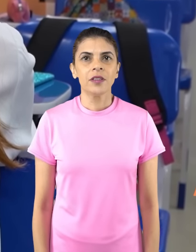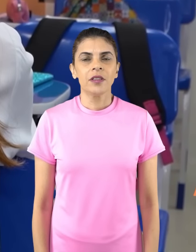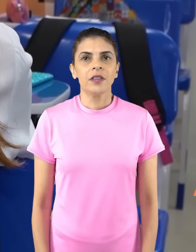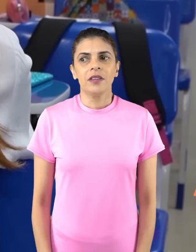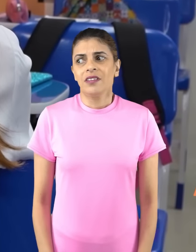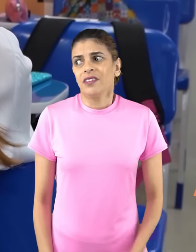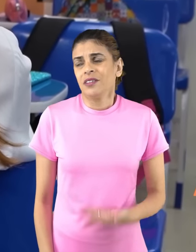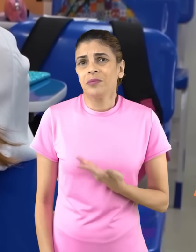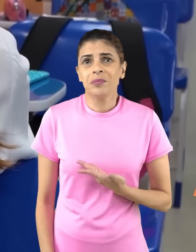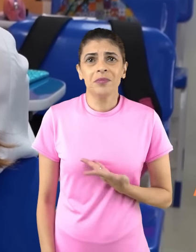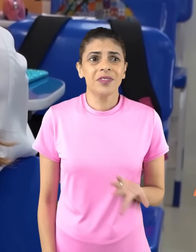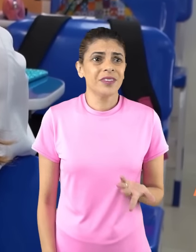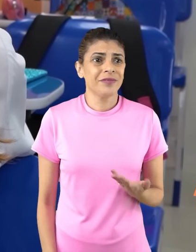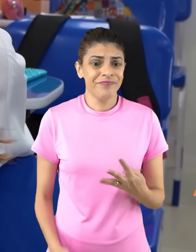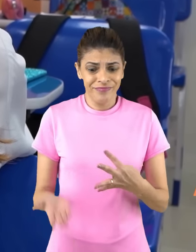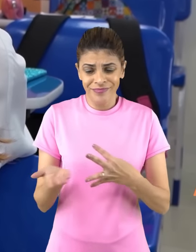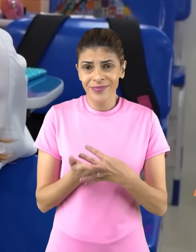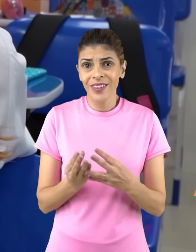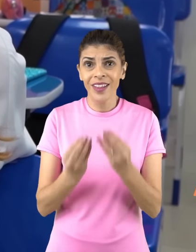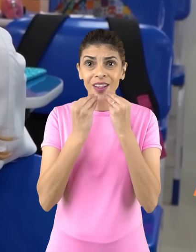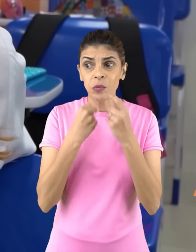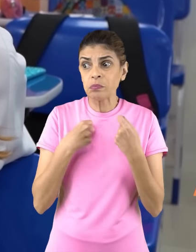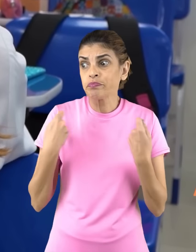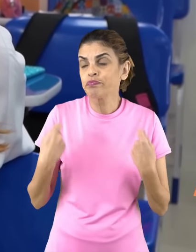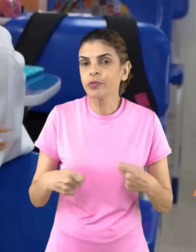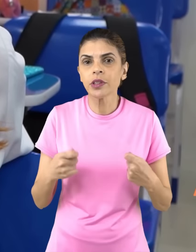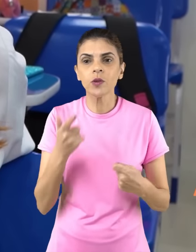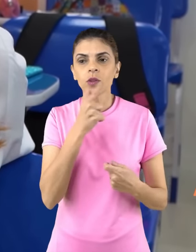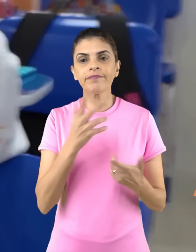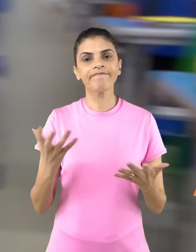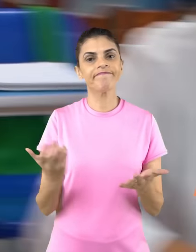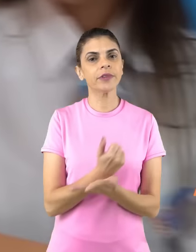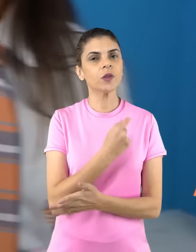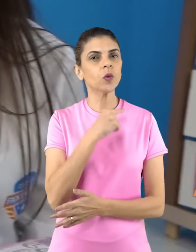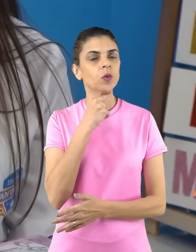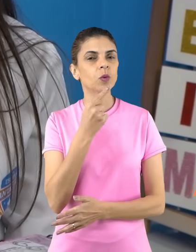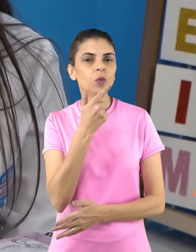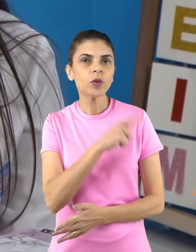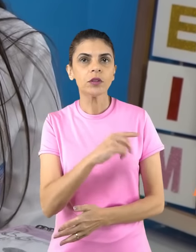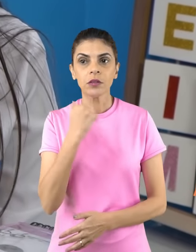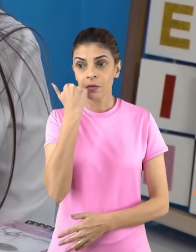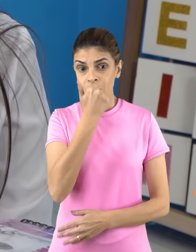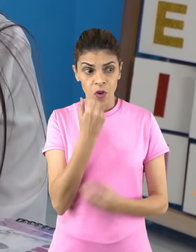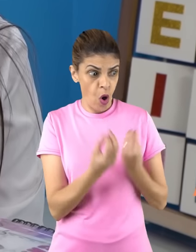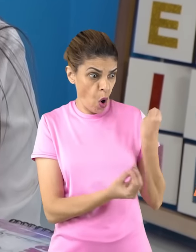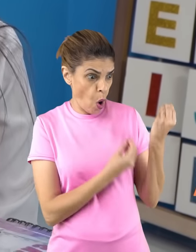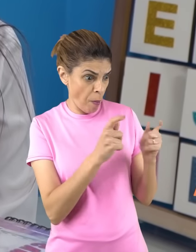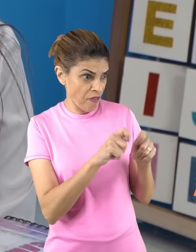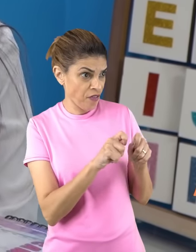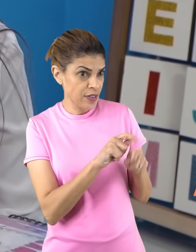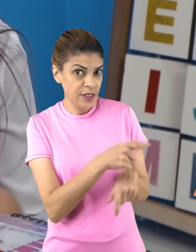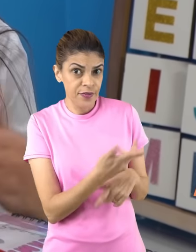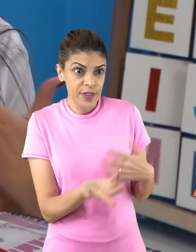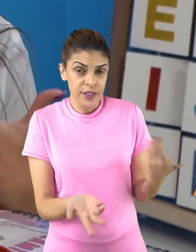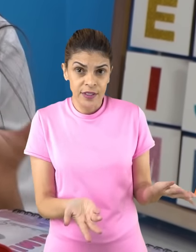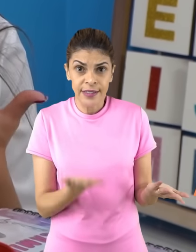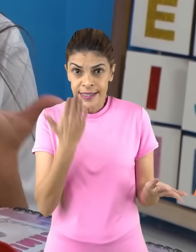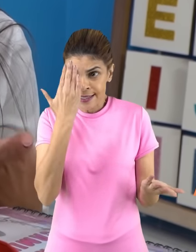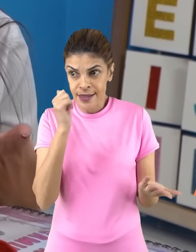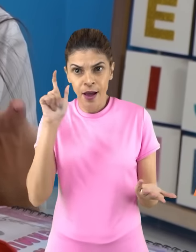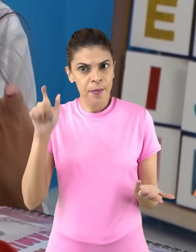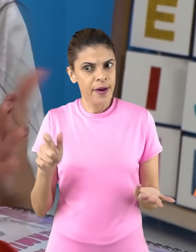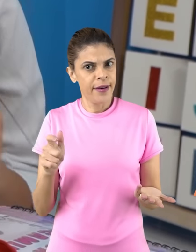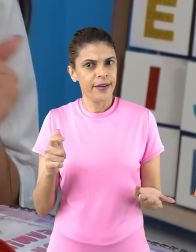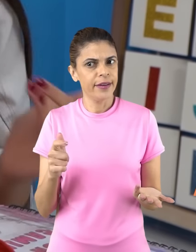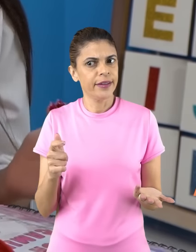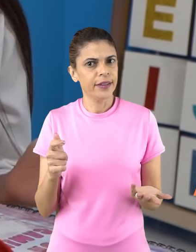Ai, amiga O recreio é daqui a pouco E eu preciso conquistar um beijo do Renan E como você vai fazer isso, amiga? Você sabe que ele é do